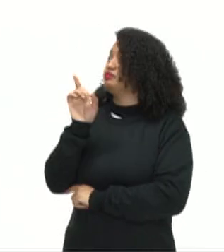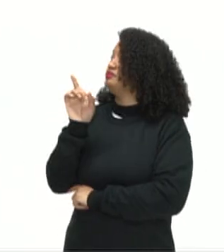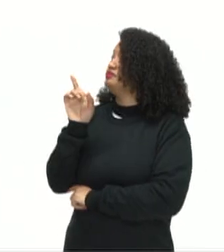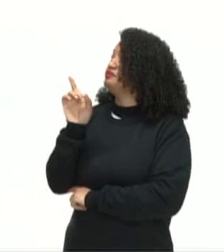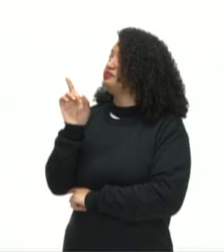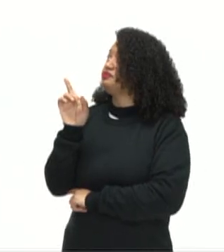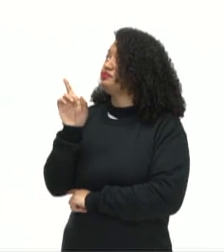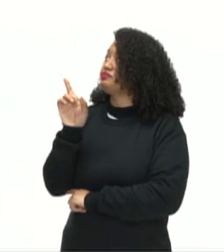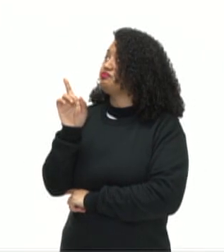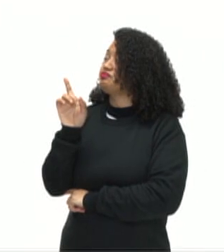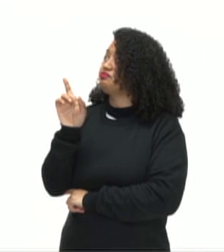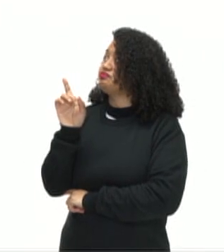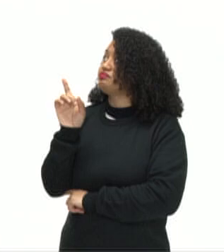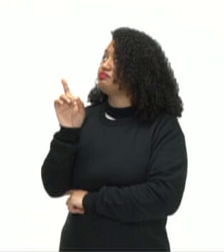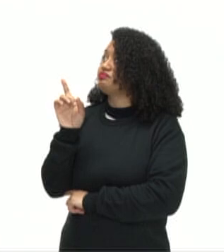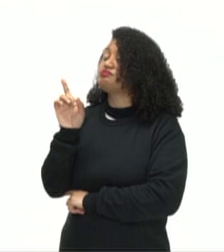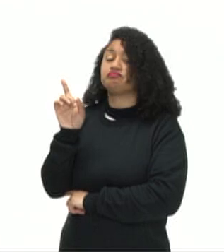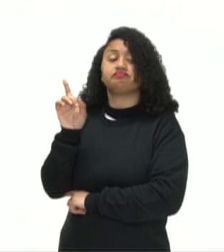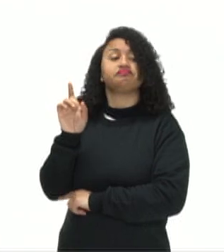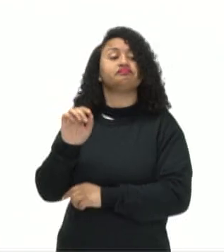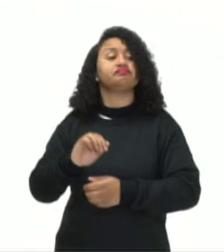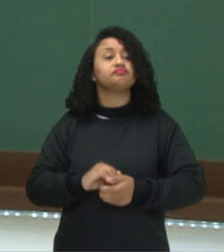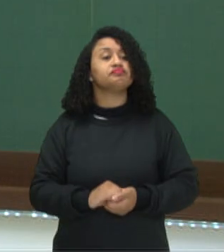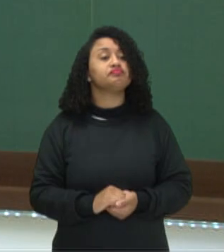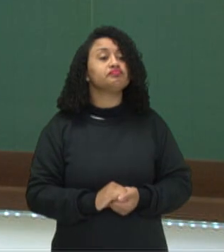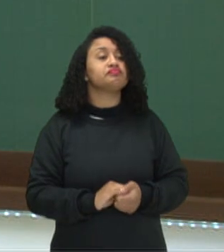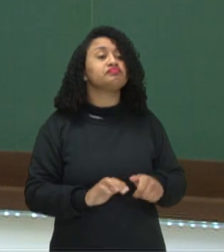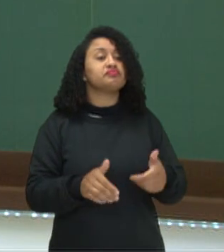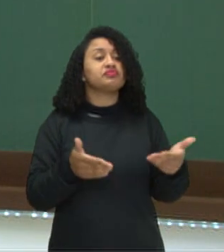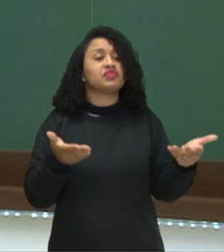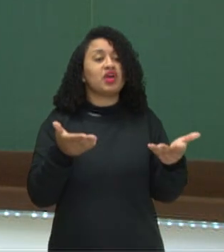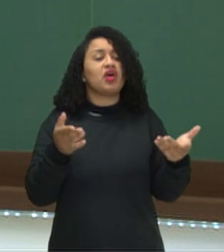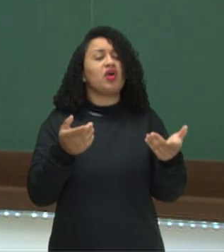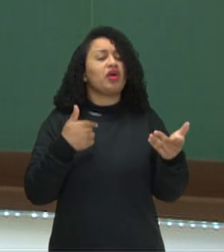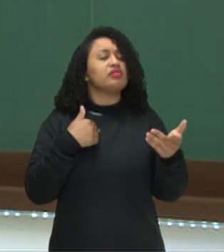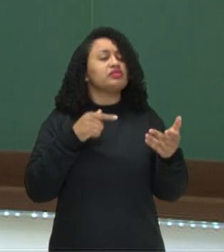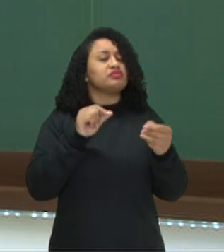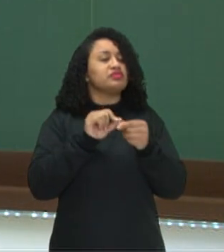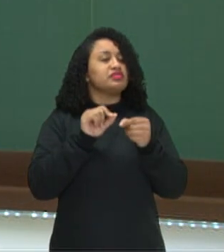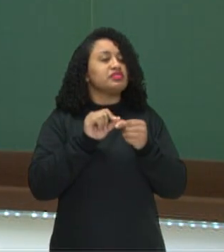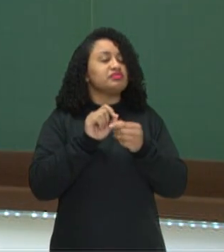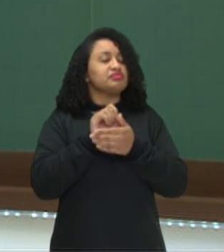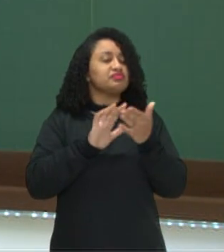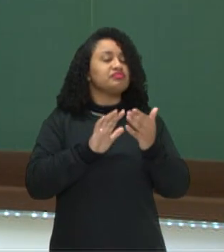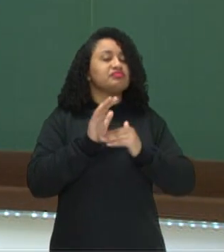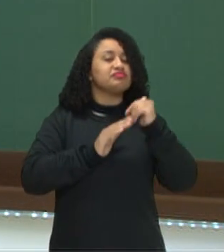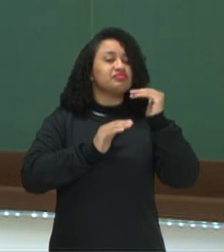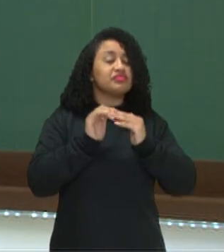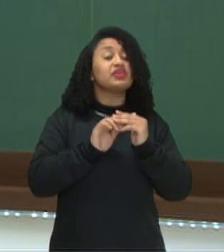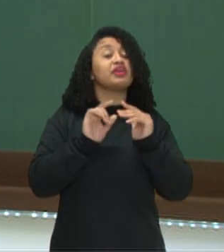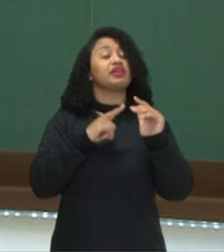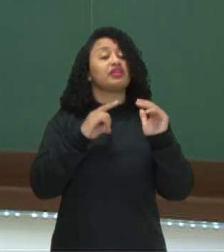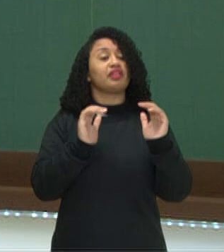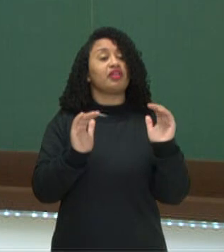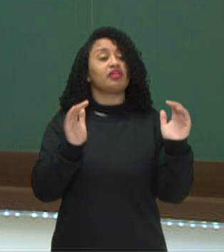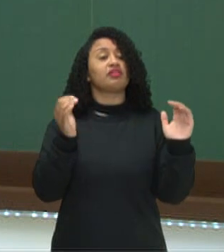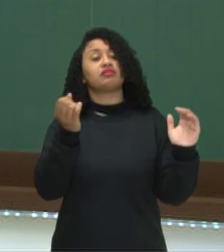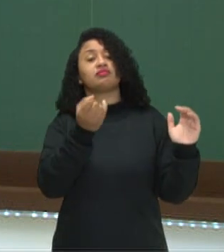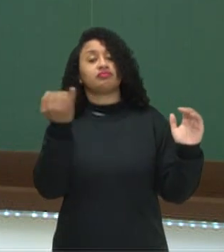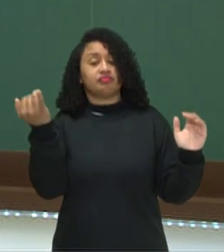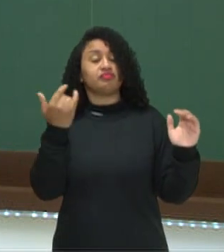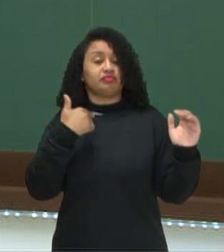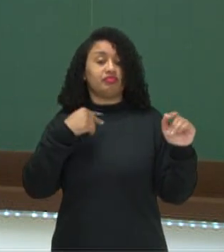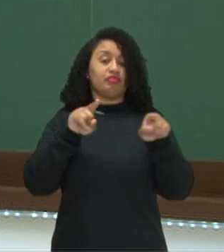placa de Petri. E vamos fazer exercícios que envolvam a função exponencial, até